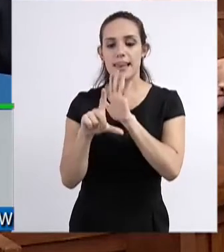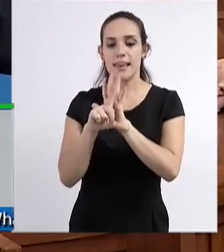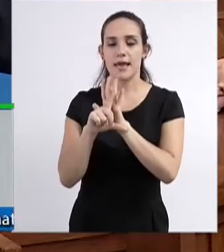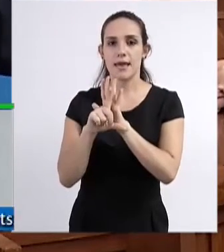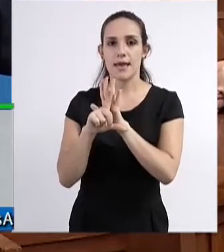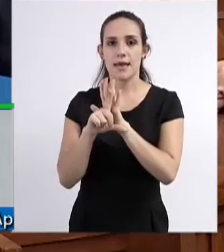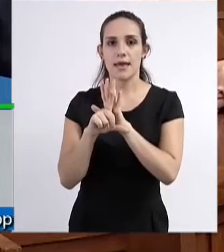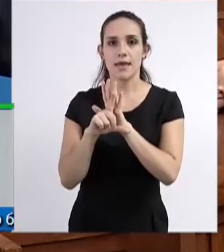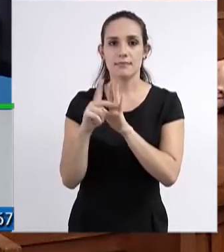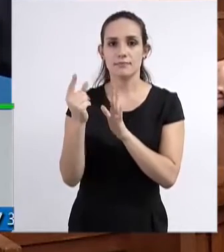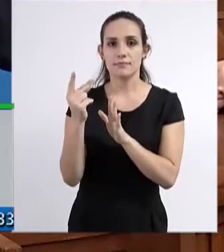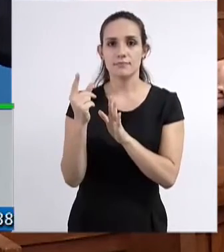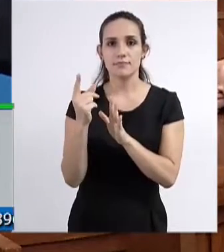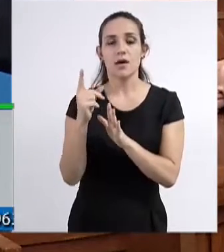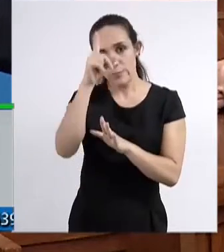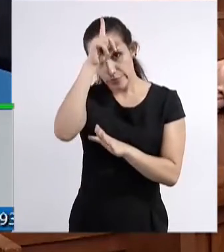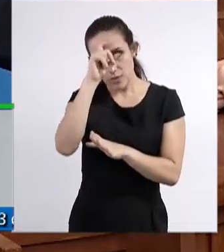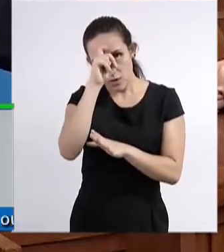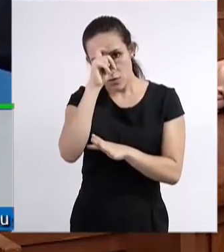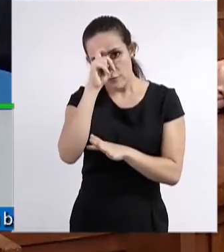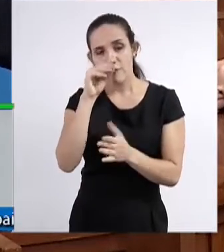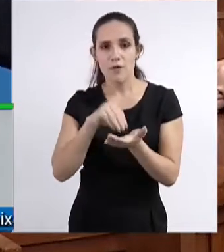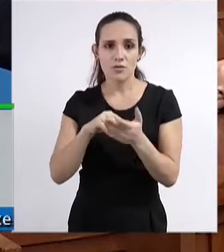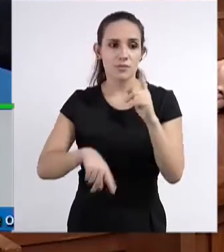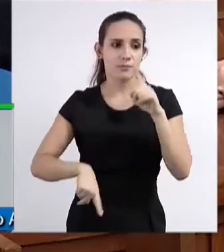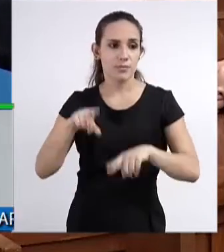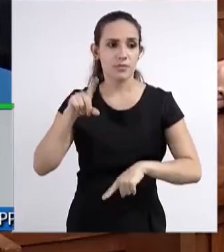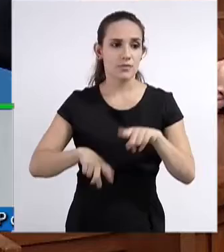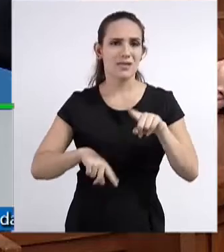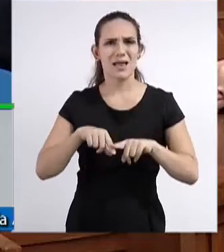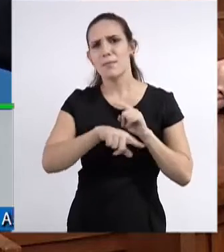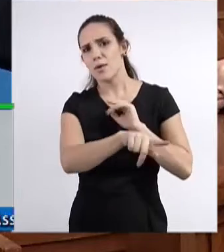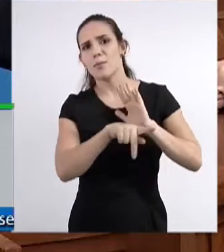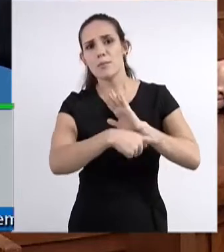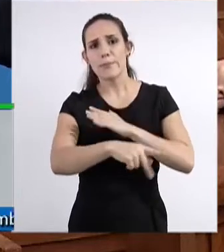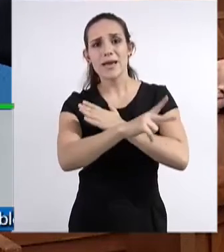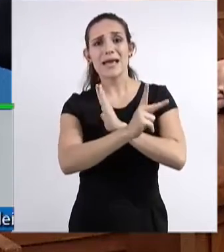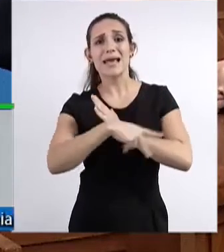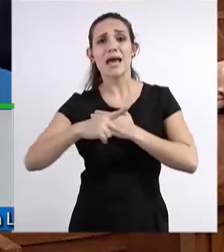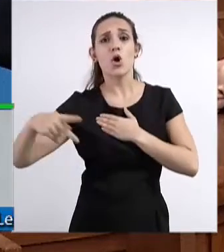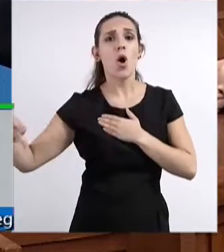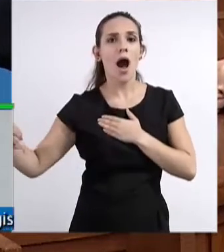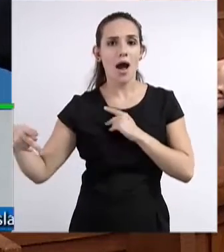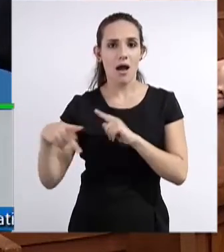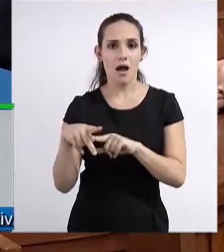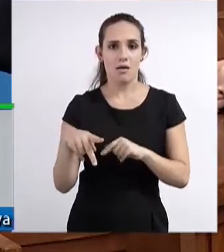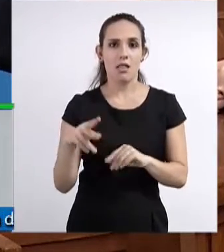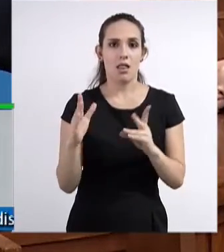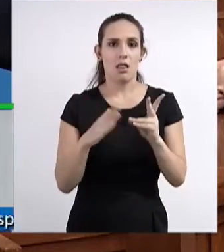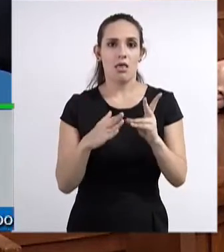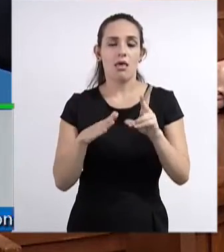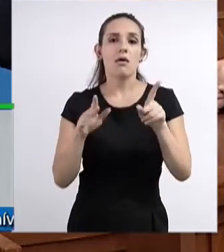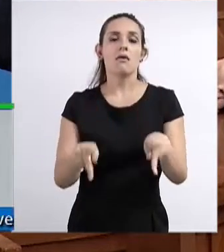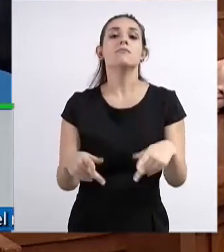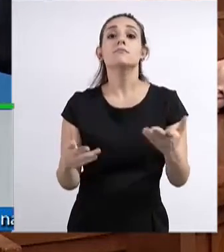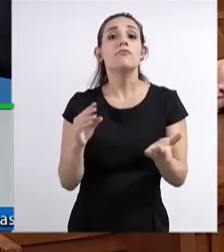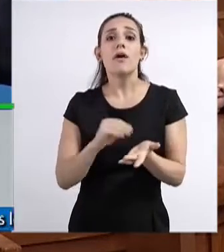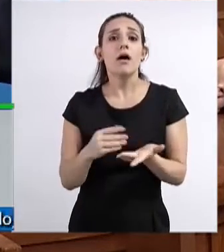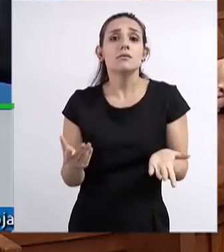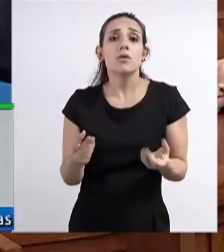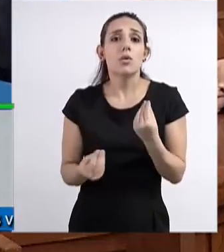hospital. Falta equipamentos para o Hospital da Missão Kaiowá, lá em Dourados. Então, eu penso que é chegado o momento da